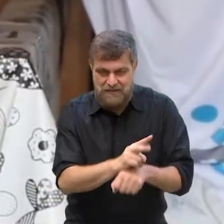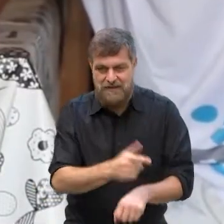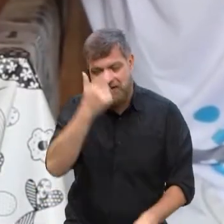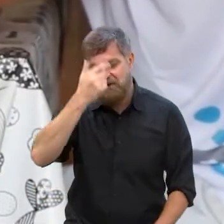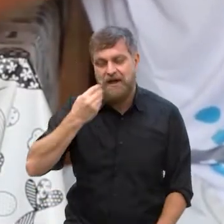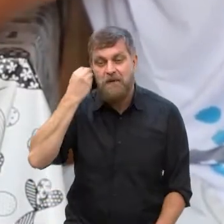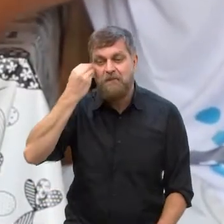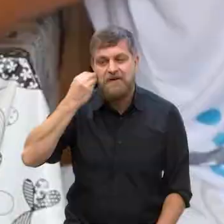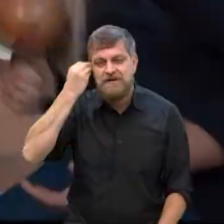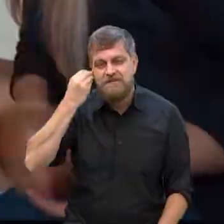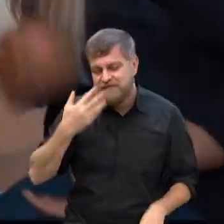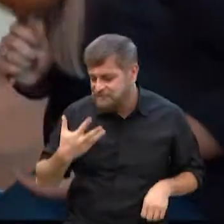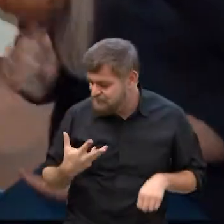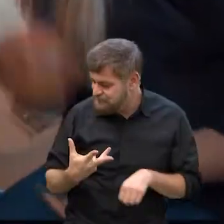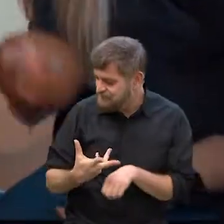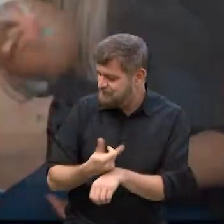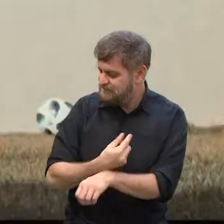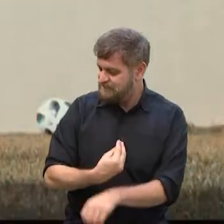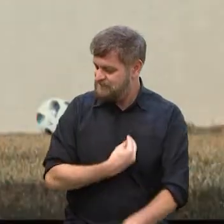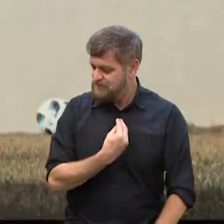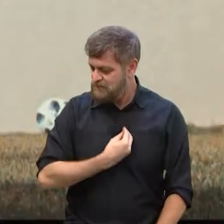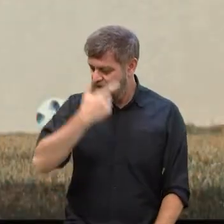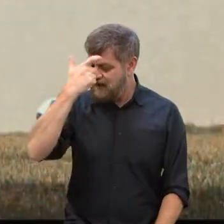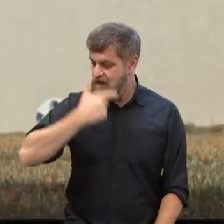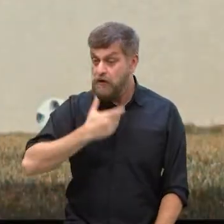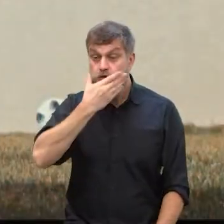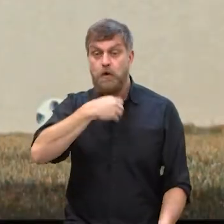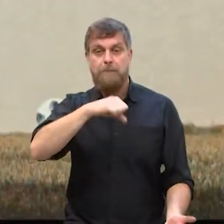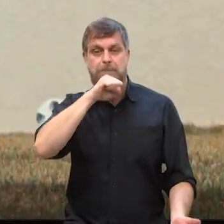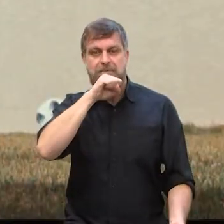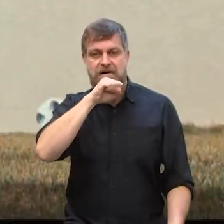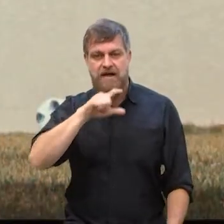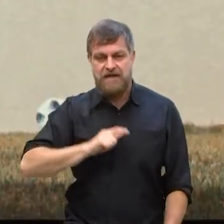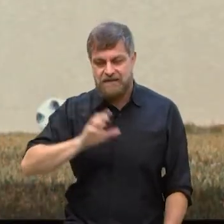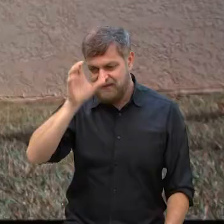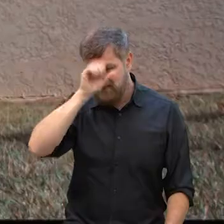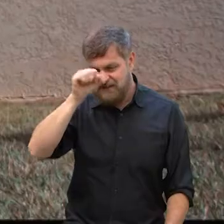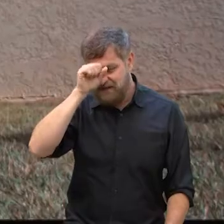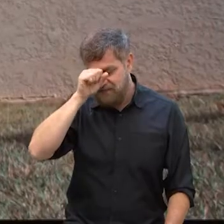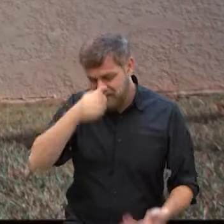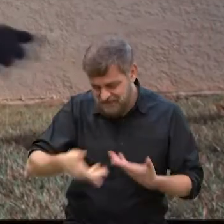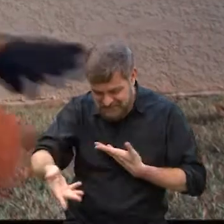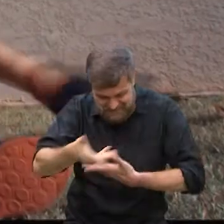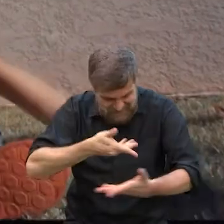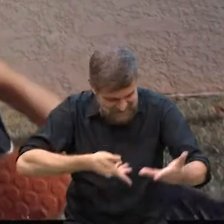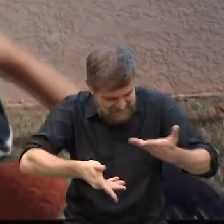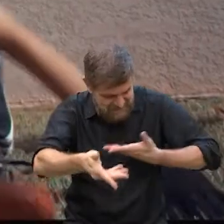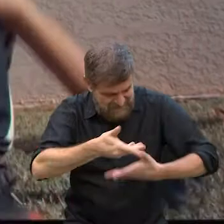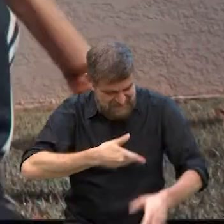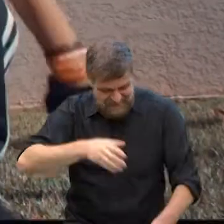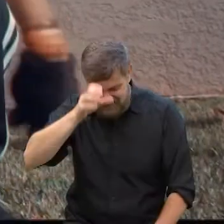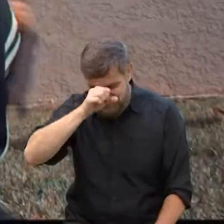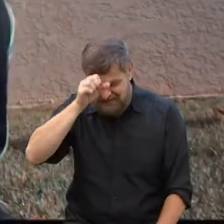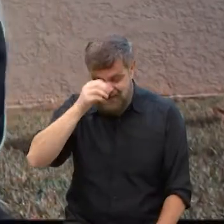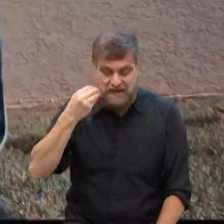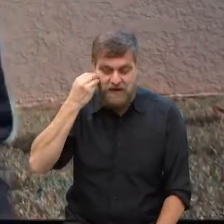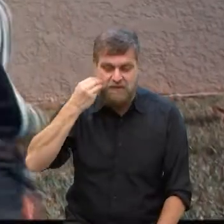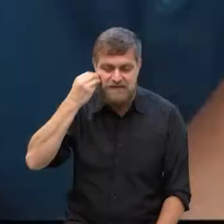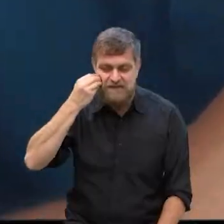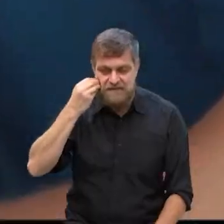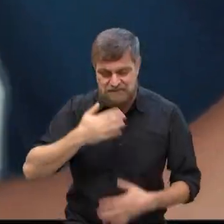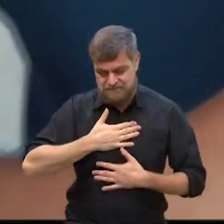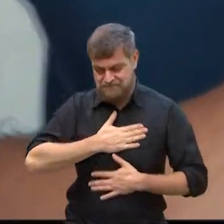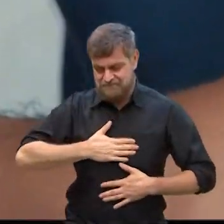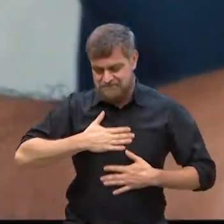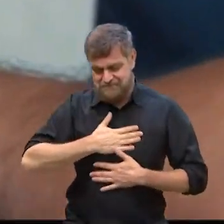experiência espetacular na minha vida, ser pai. Tenho aprendido demais com eles e ter esse privilégio,